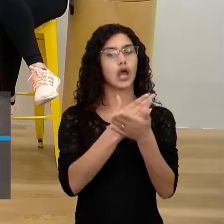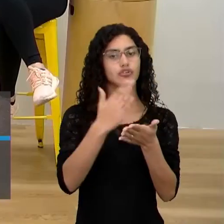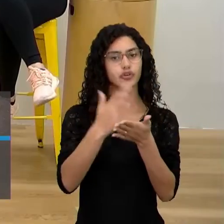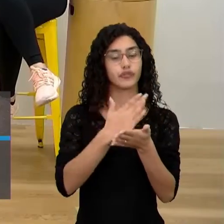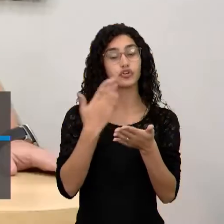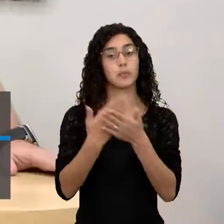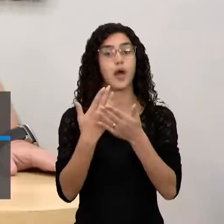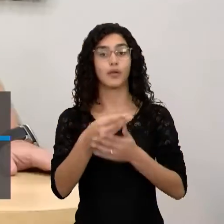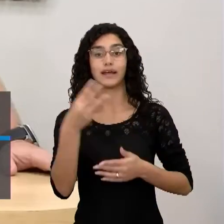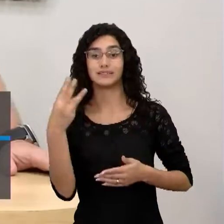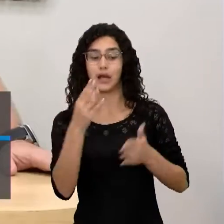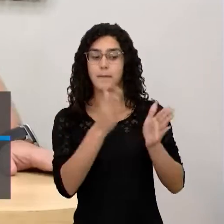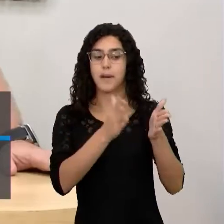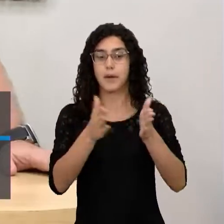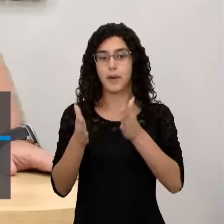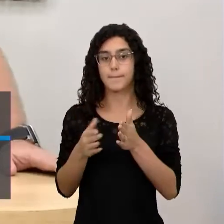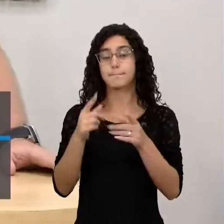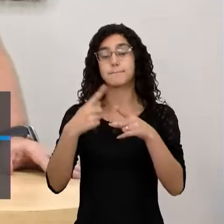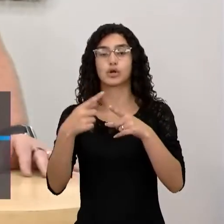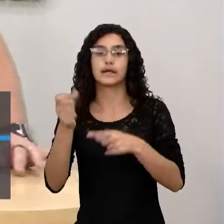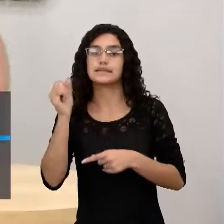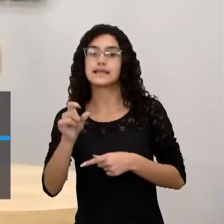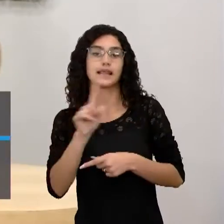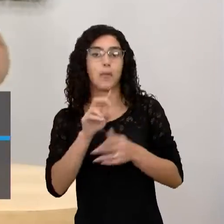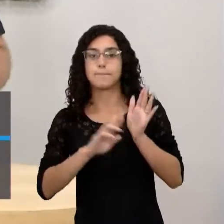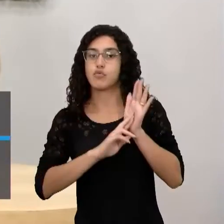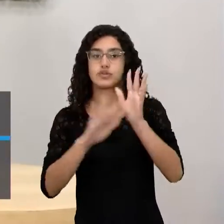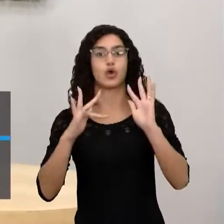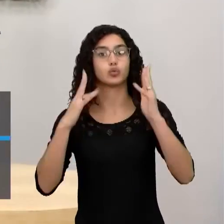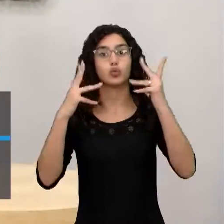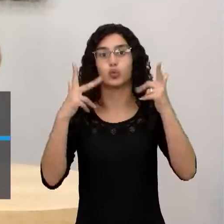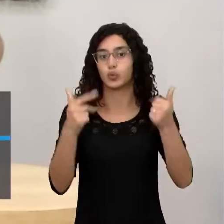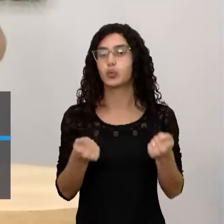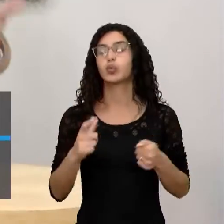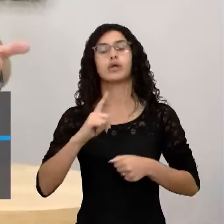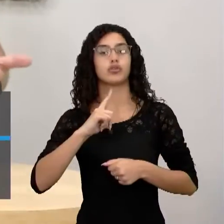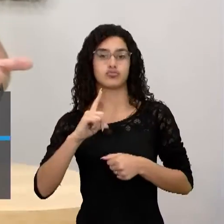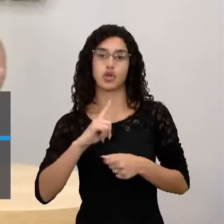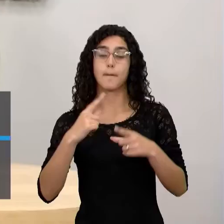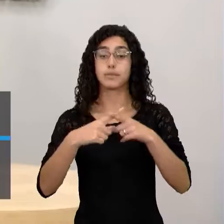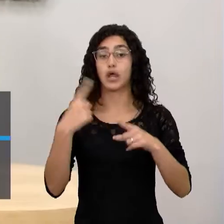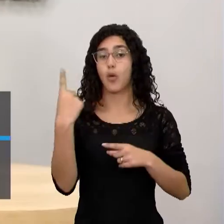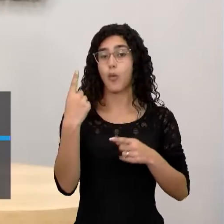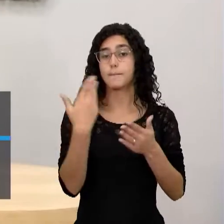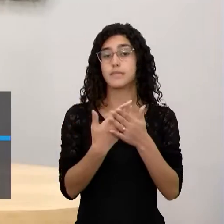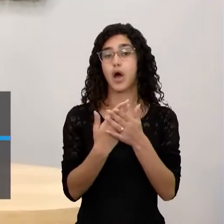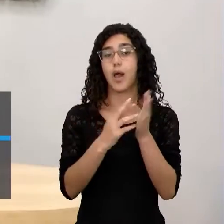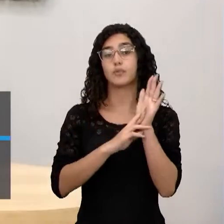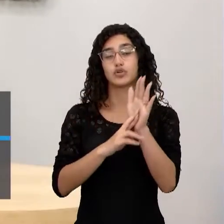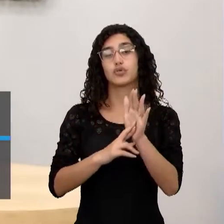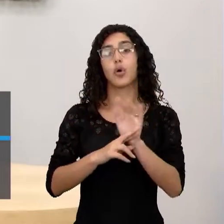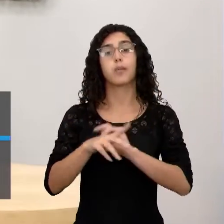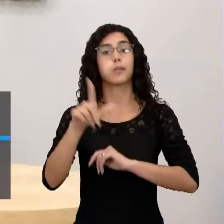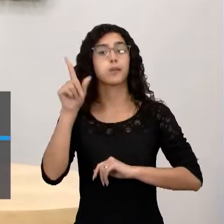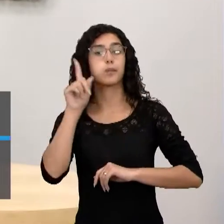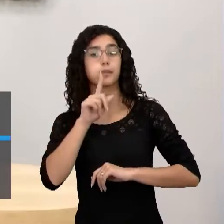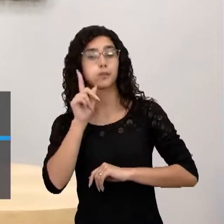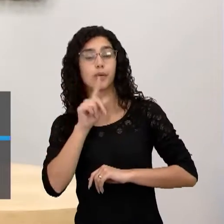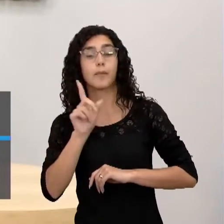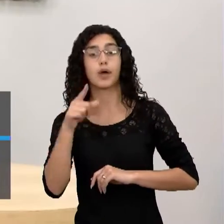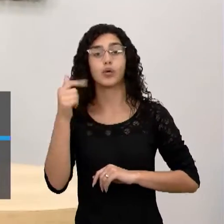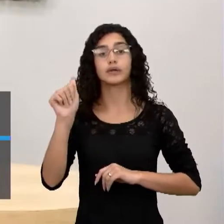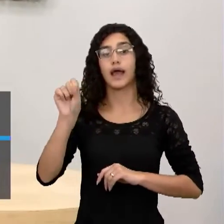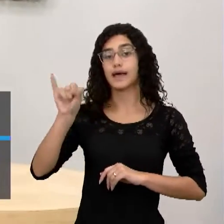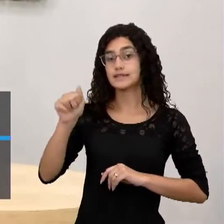3 partes, né? Porque senão não daria para mostrar, né? Porque uma aula nós mostramos a Europa, outra parte a